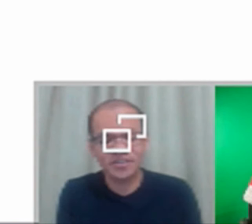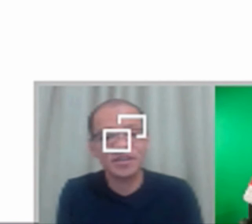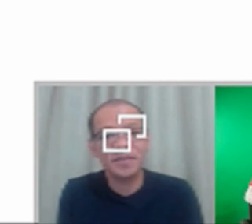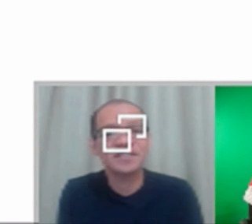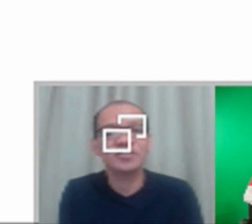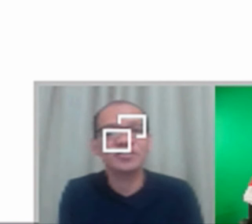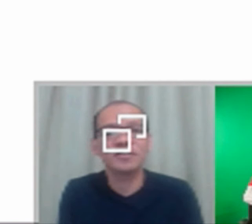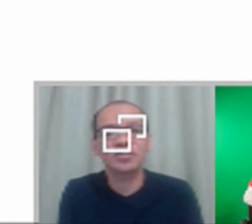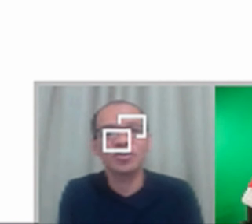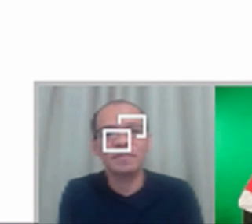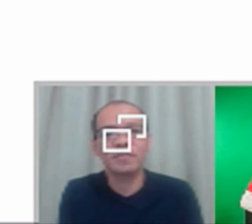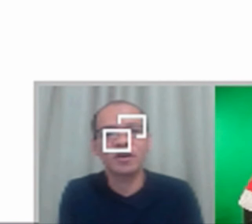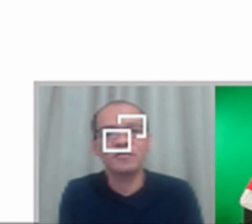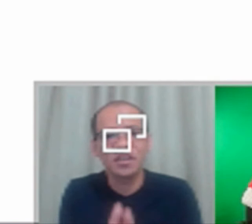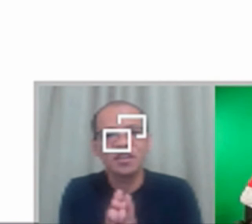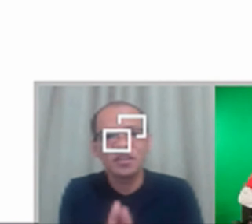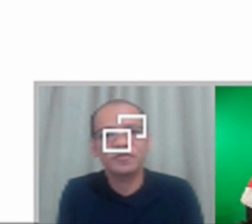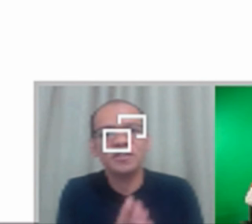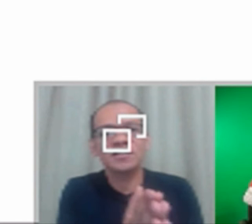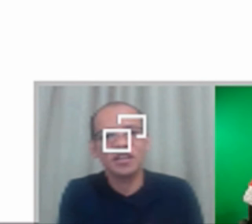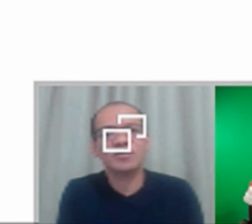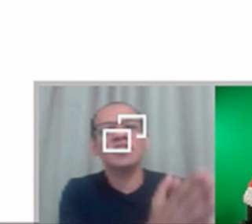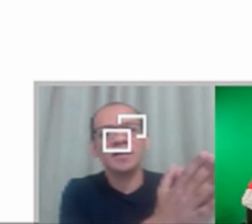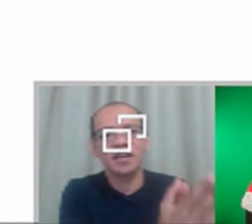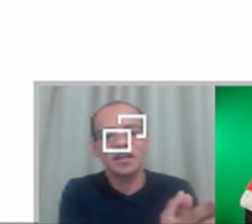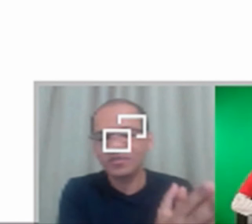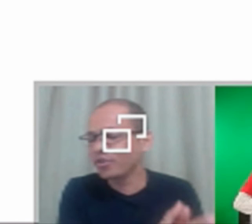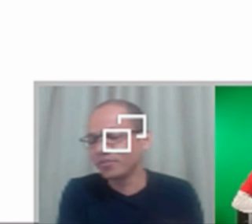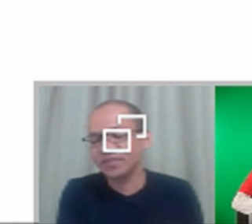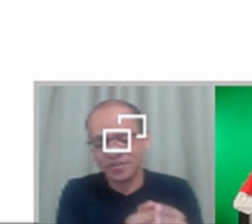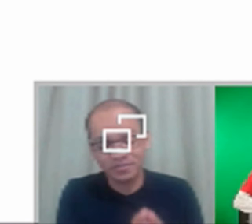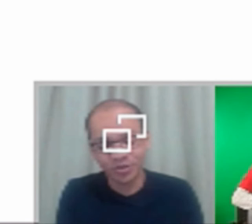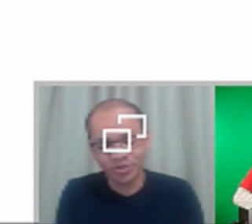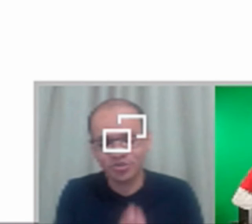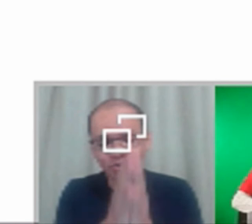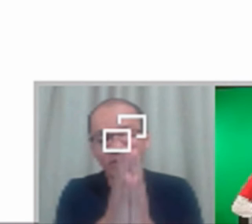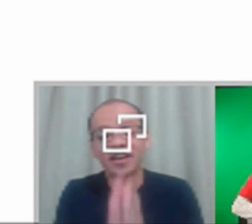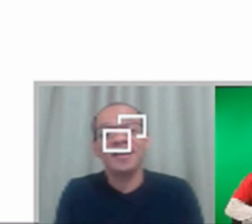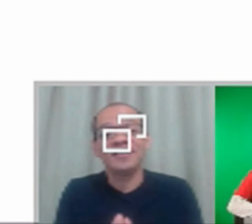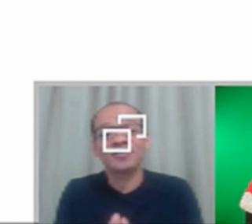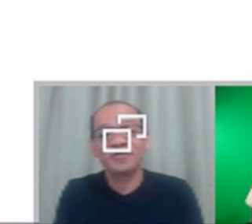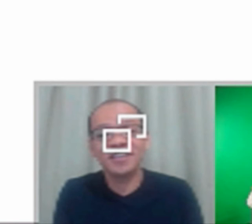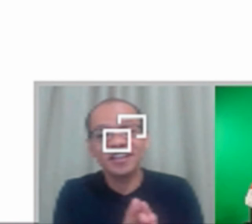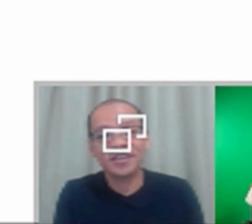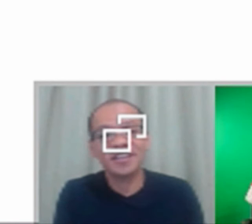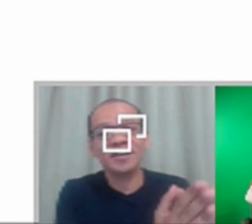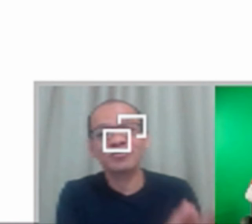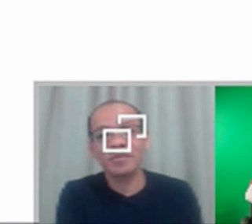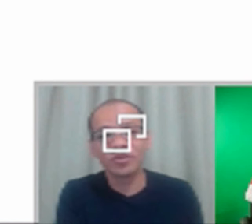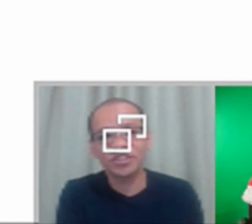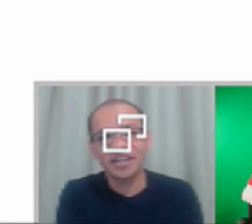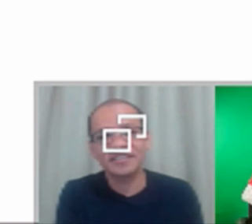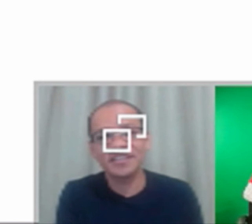anos, a divisão é bem certinha. Você olha para a prova e vê, isso é física, isso é química, isso é biologia, desculpa. Isso é física,